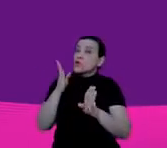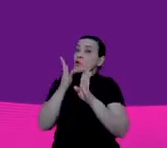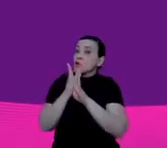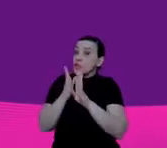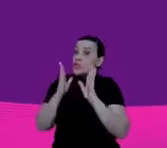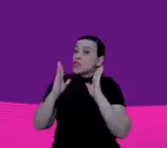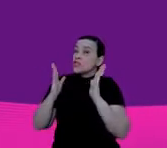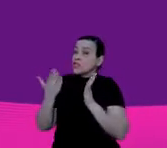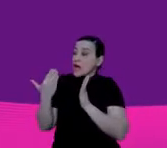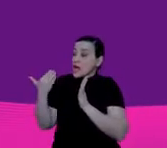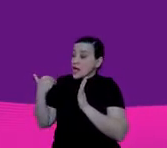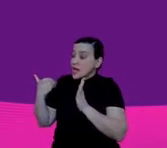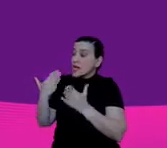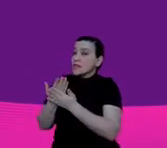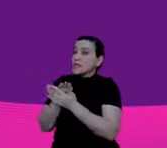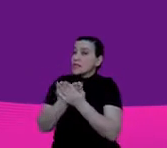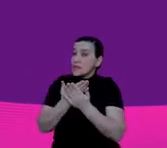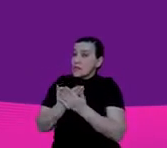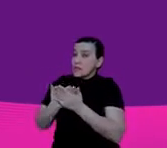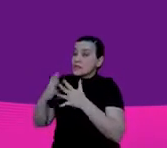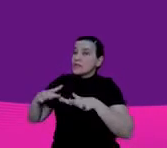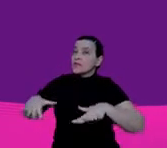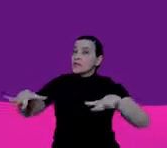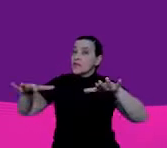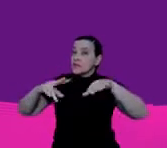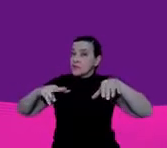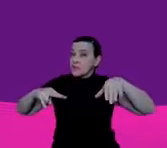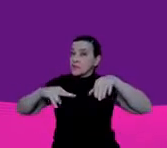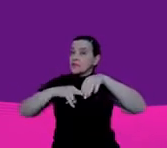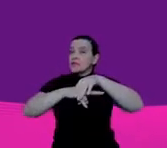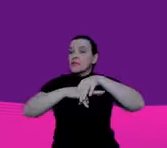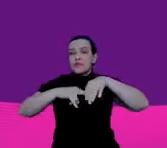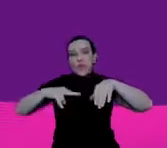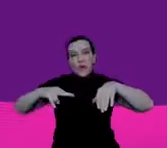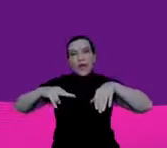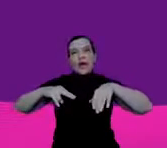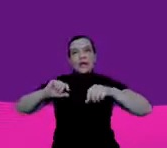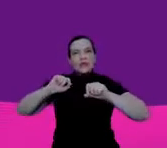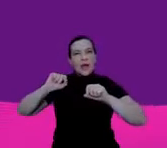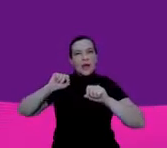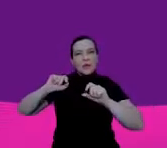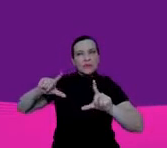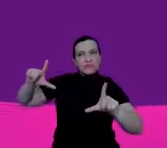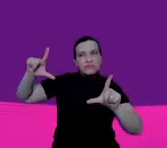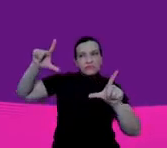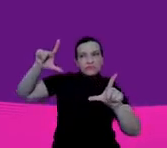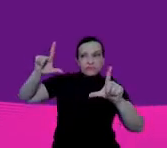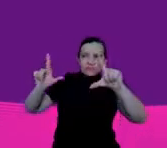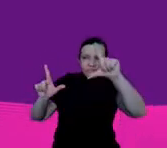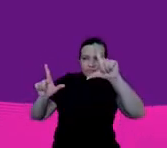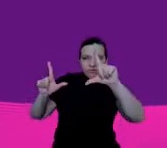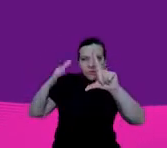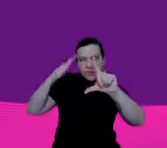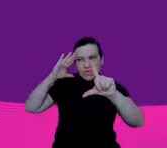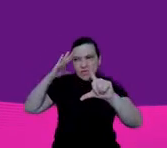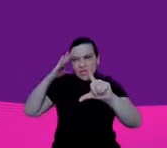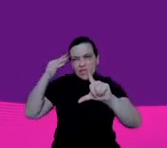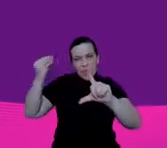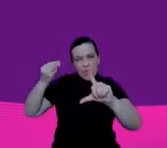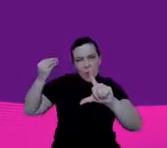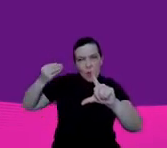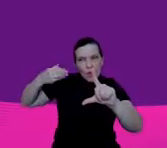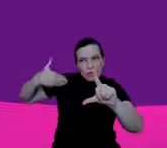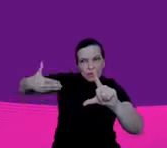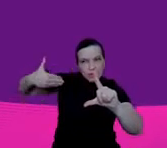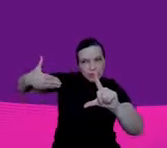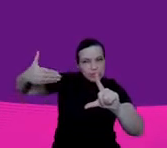com ressonâncias de maior resolução, buscando algum marcador de doença de Parkinson, né,